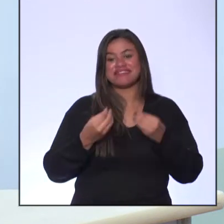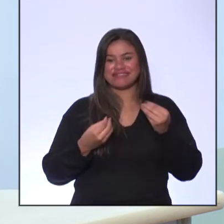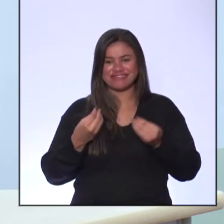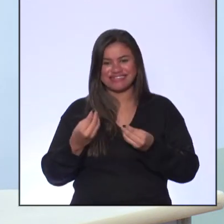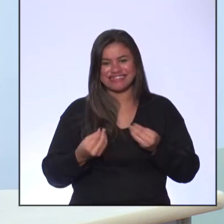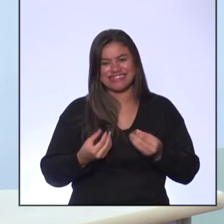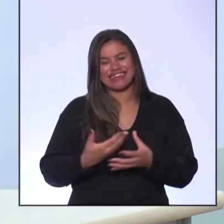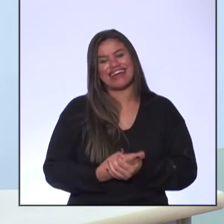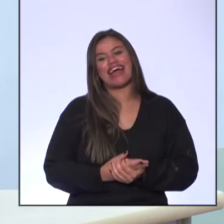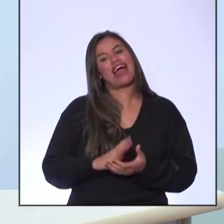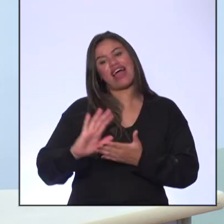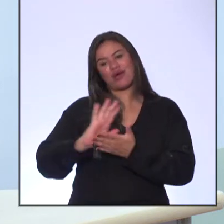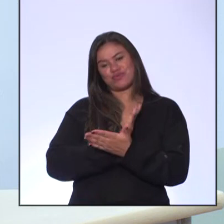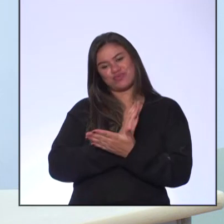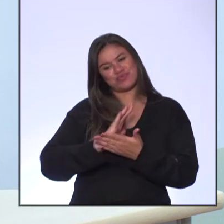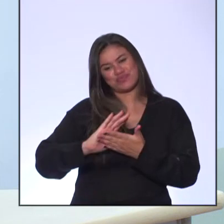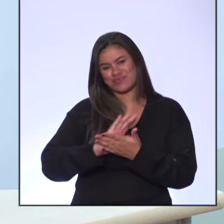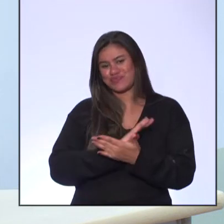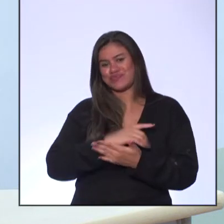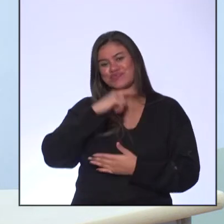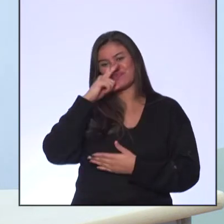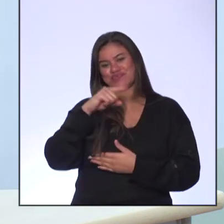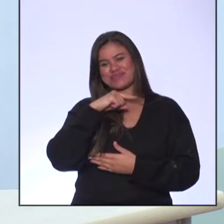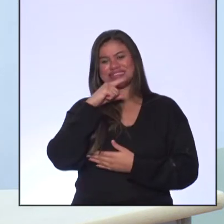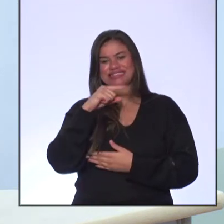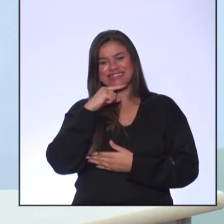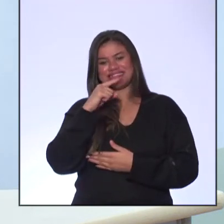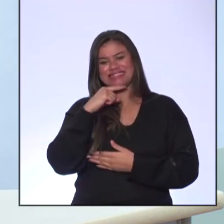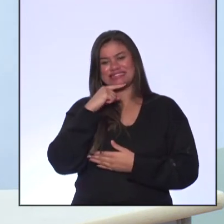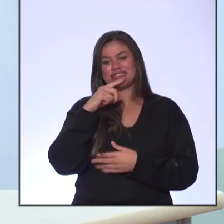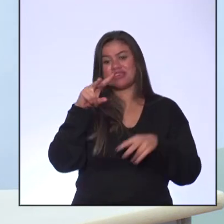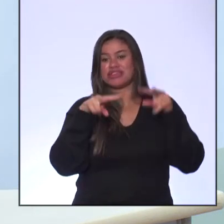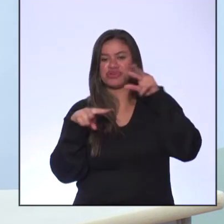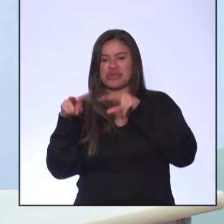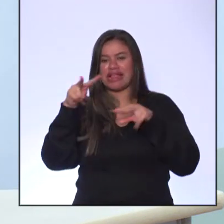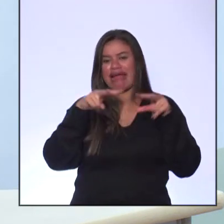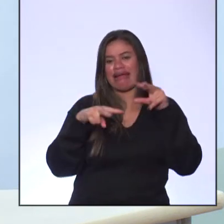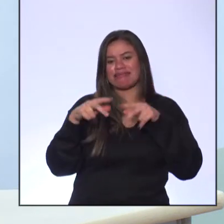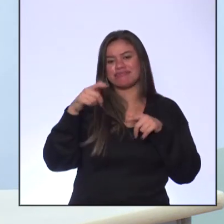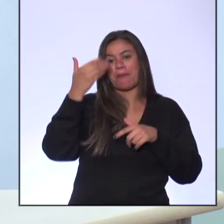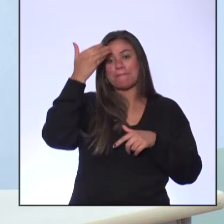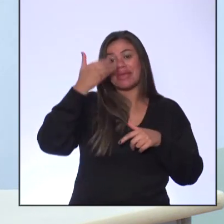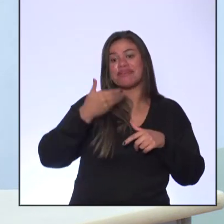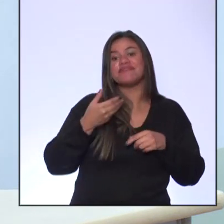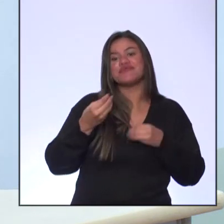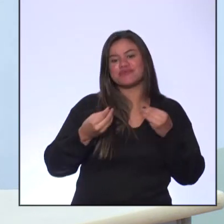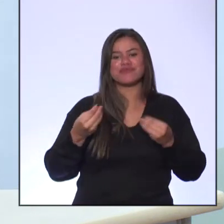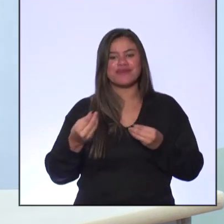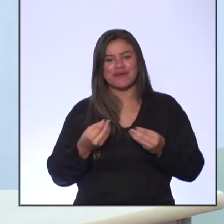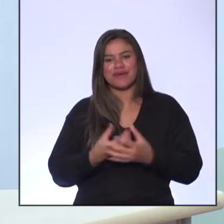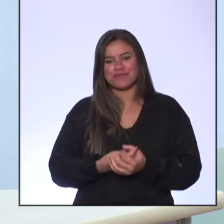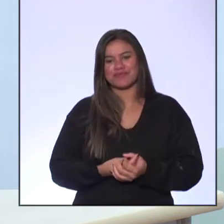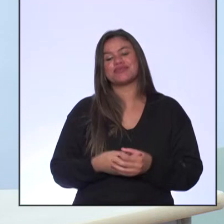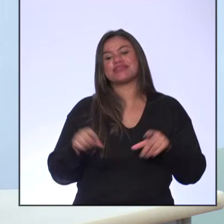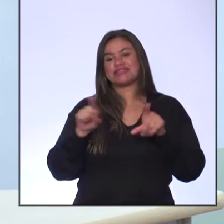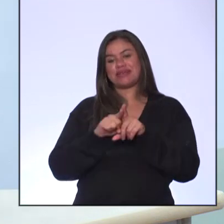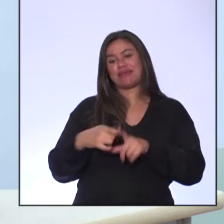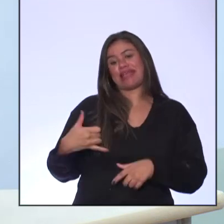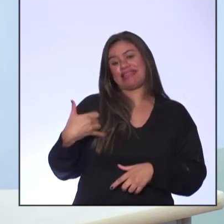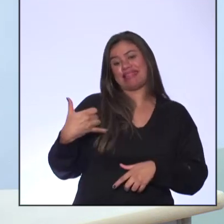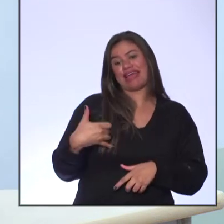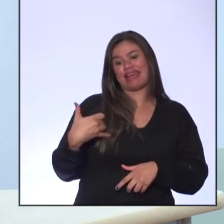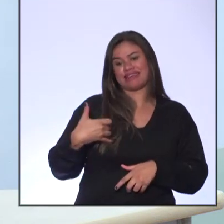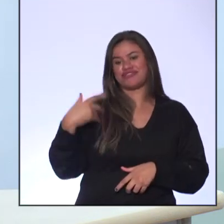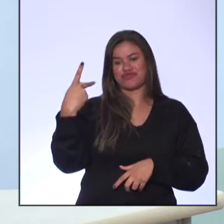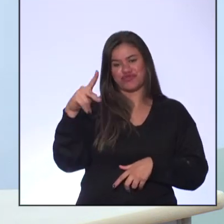não tenha tido a possibilidade de ter um olhar mais crítico para o nosso perfil. E a idade de vocês, né, a faixa etária em